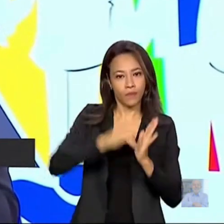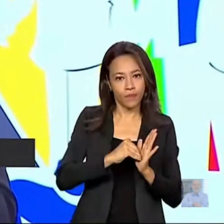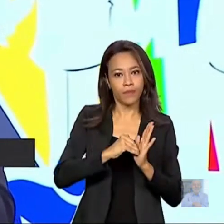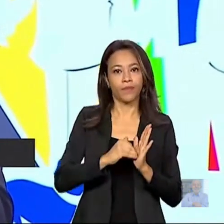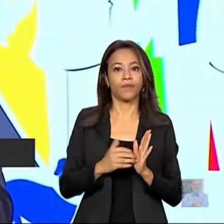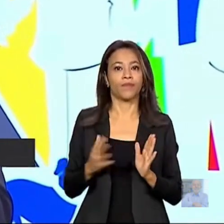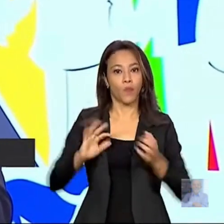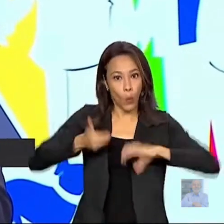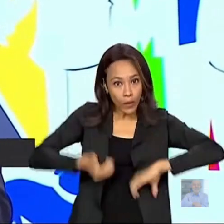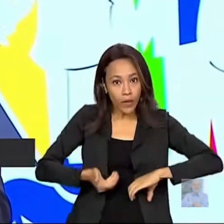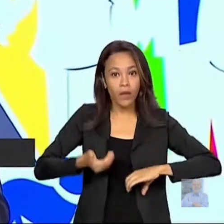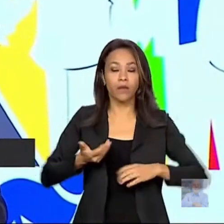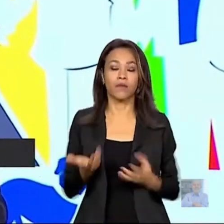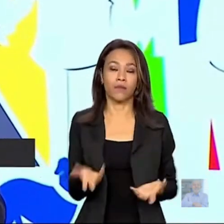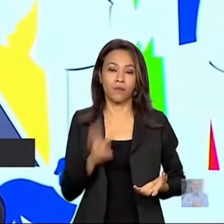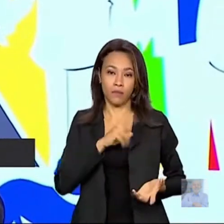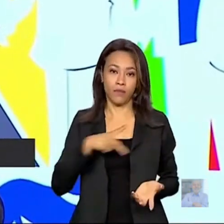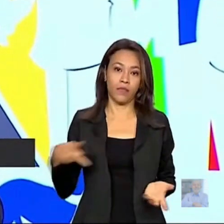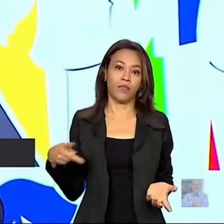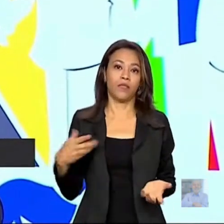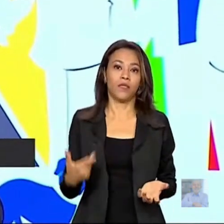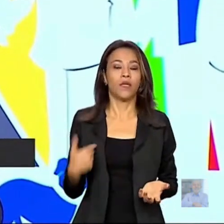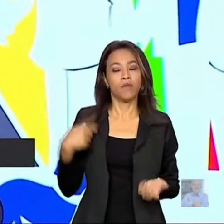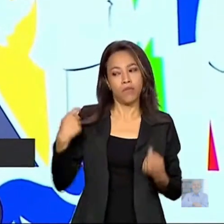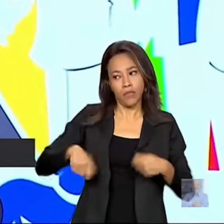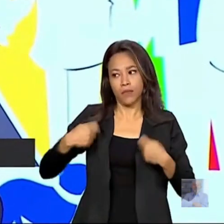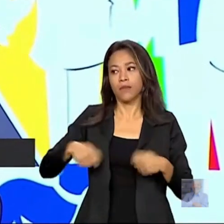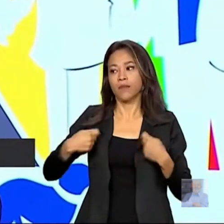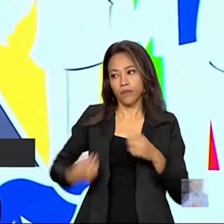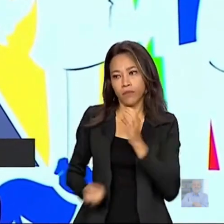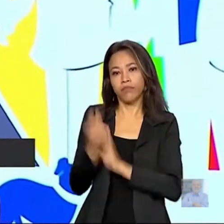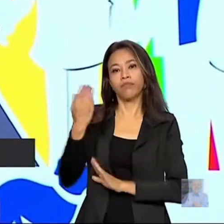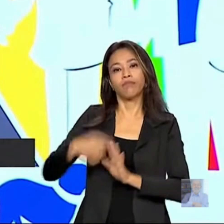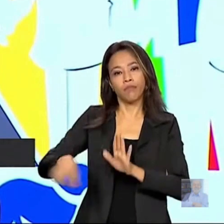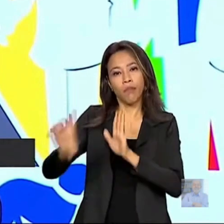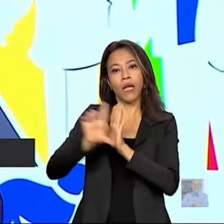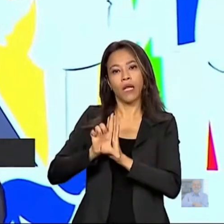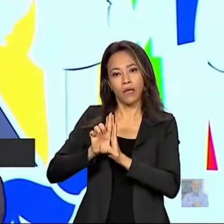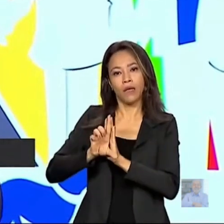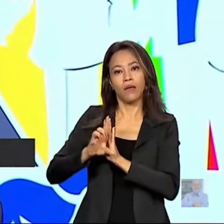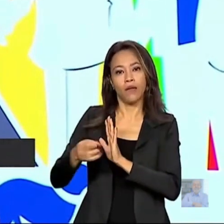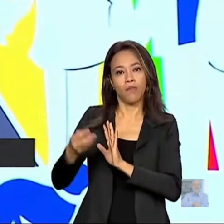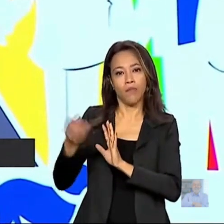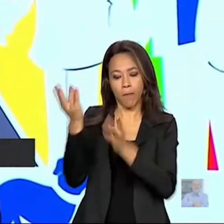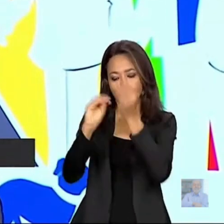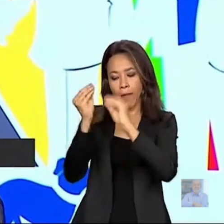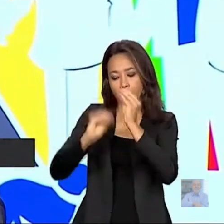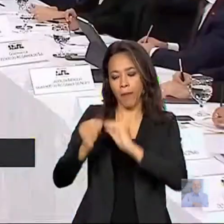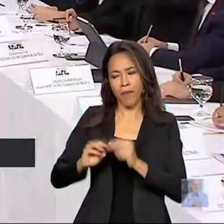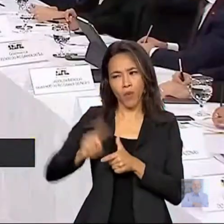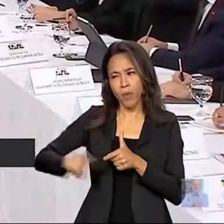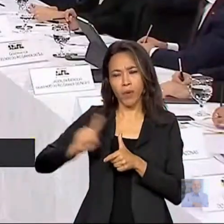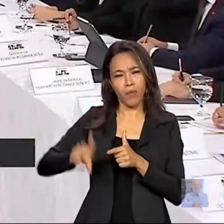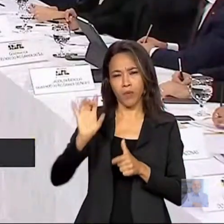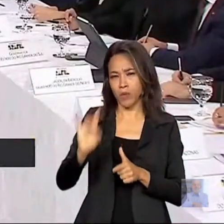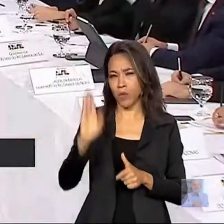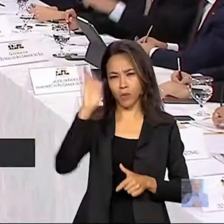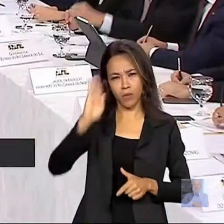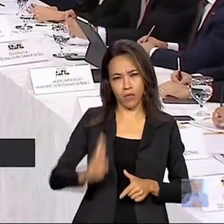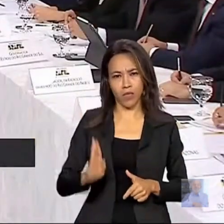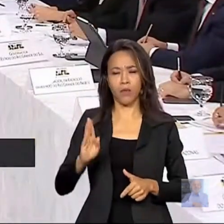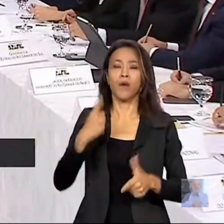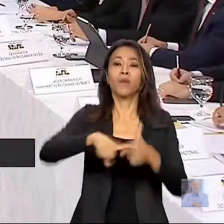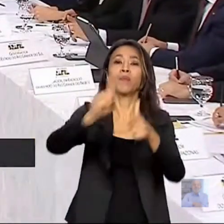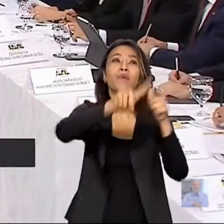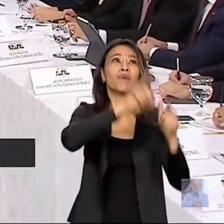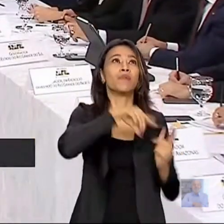discutir a legalização dessas questões da regulamentação das plataformas digitais hoje no Brasil, que não é um problema só do Brasil, é um problema do